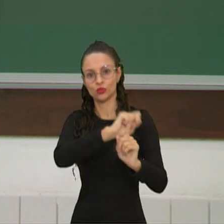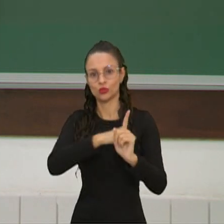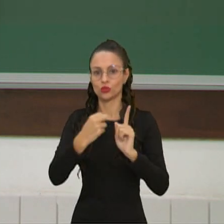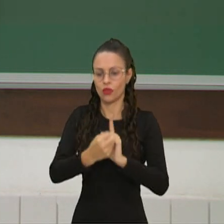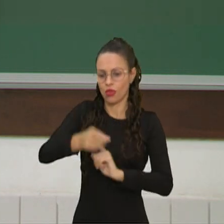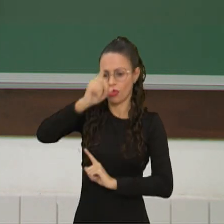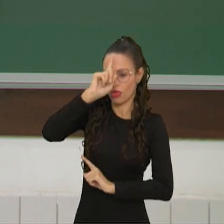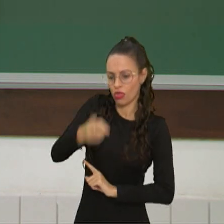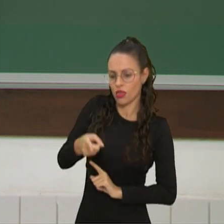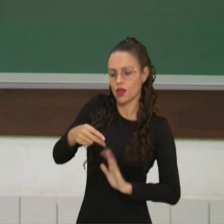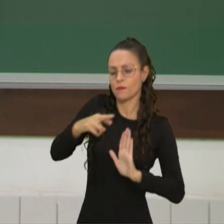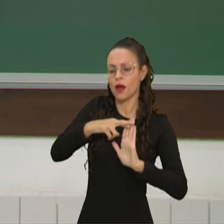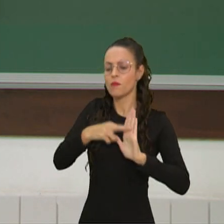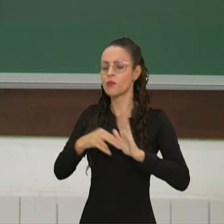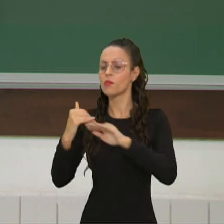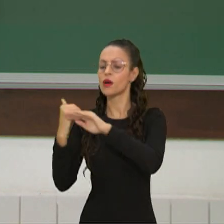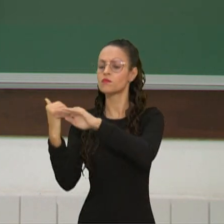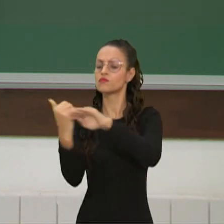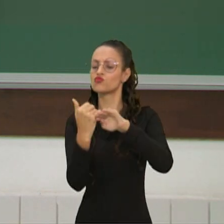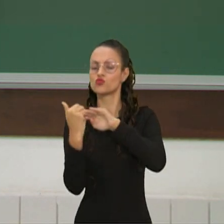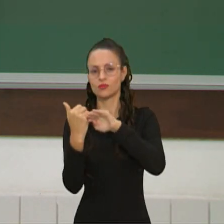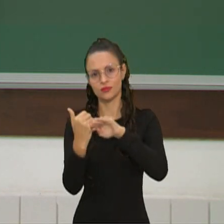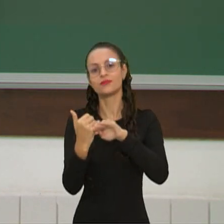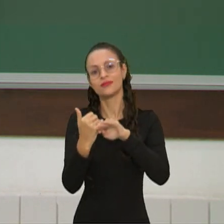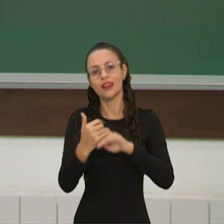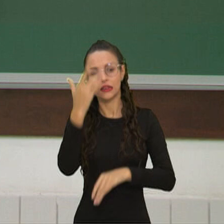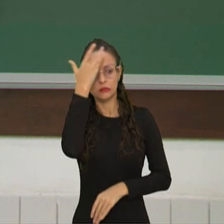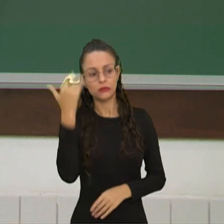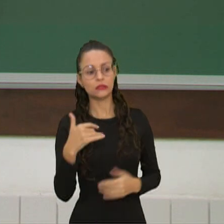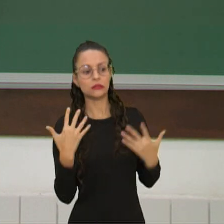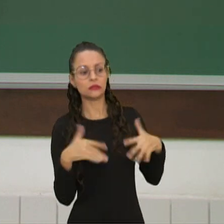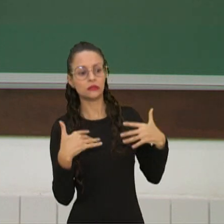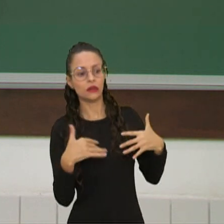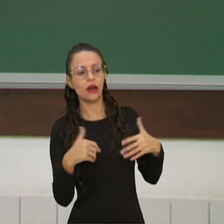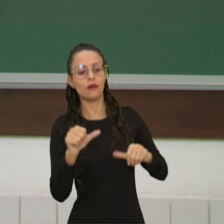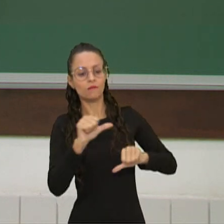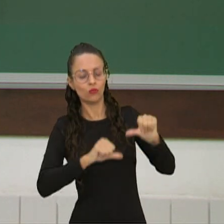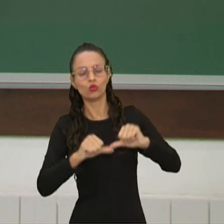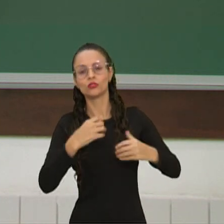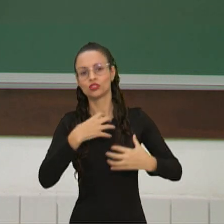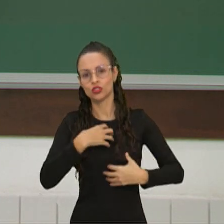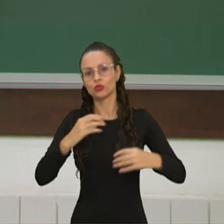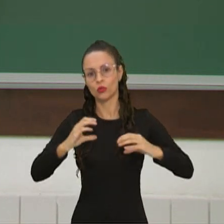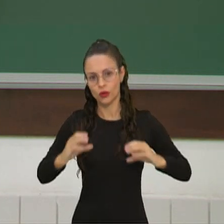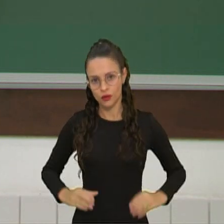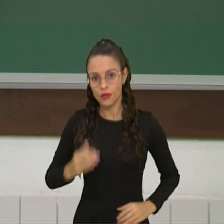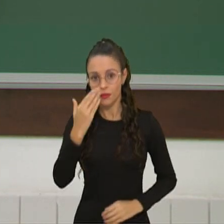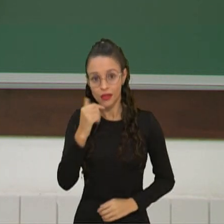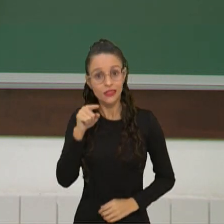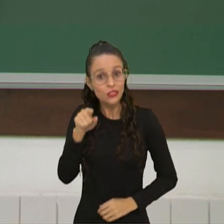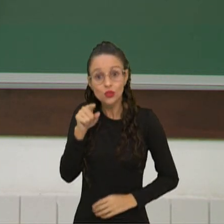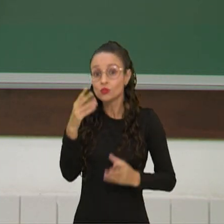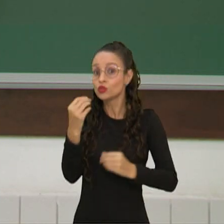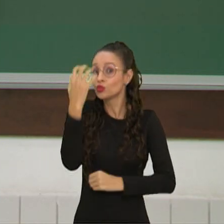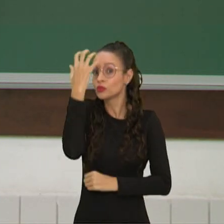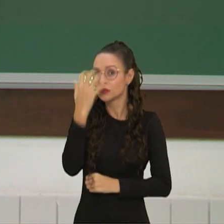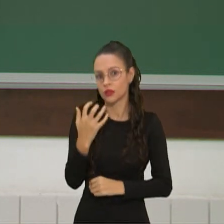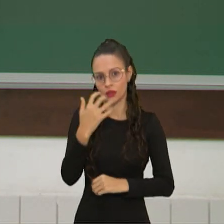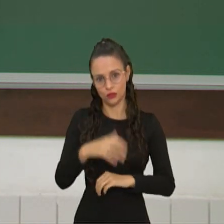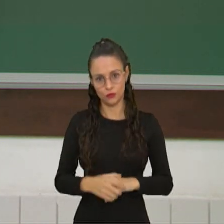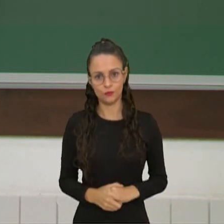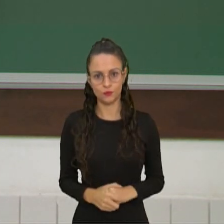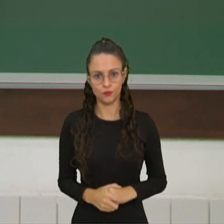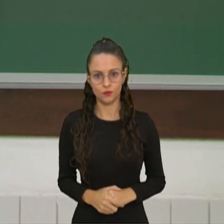sociedade impõe cobranças e ela acaba mudando o seu comportamento alimentar isso é muito sério